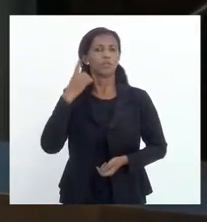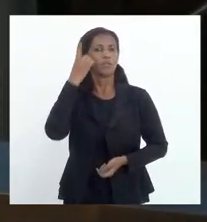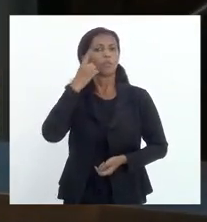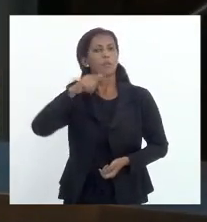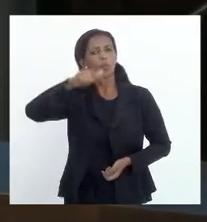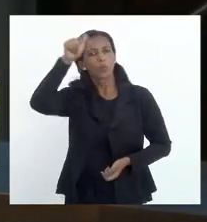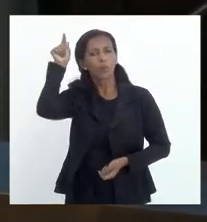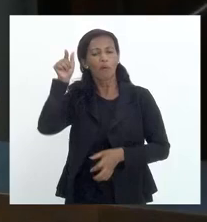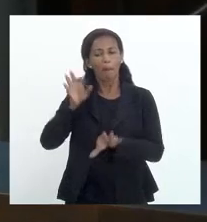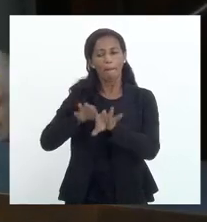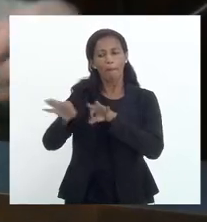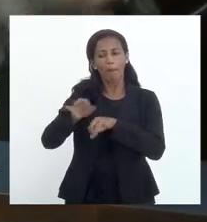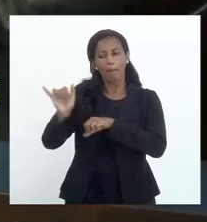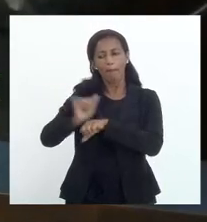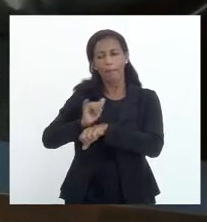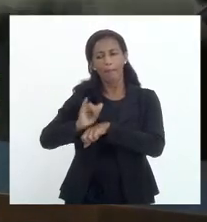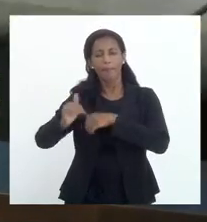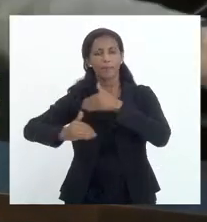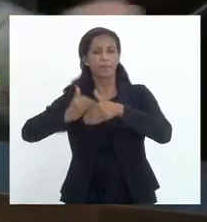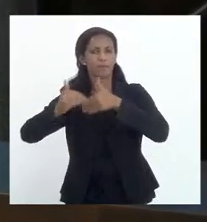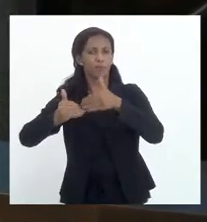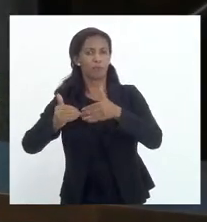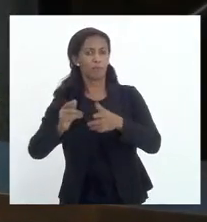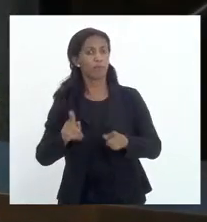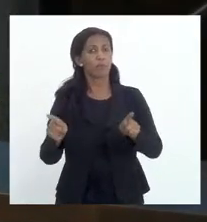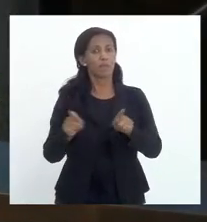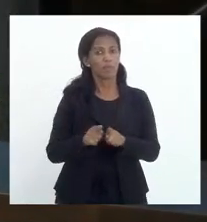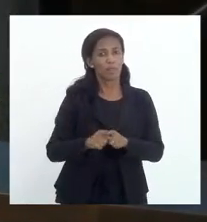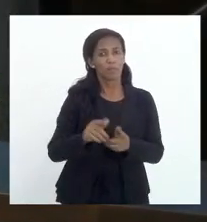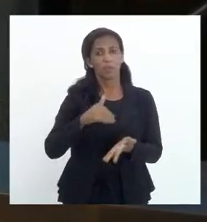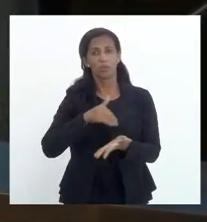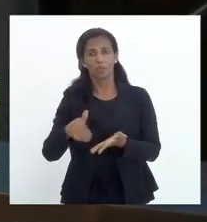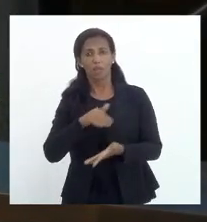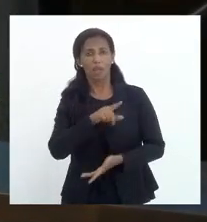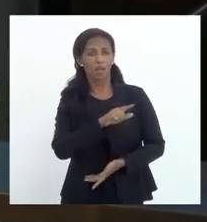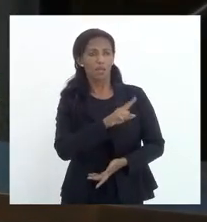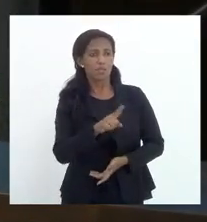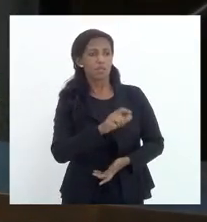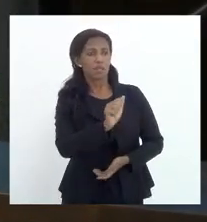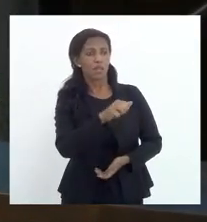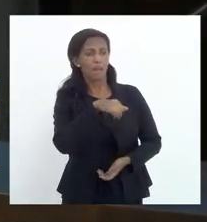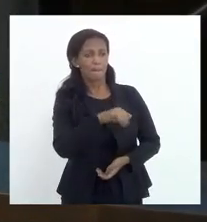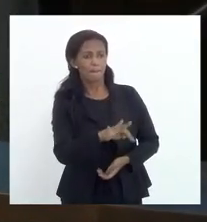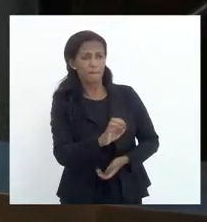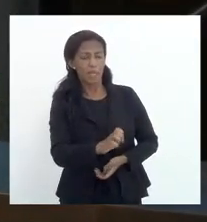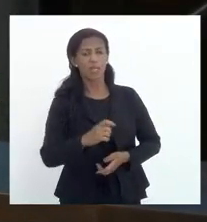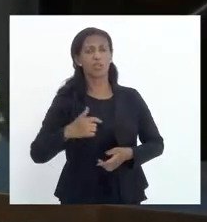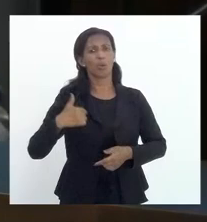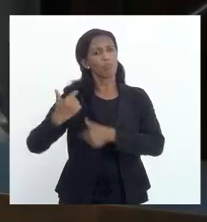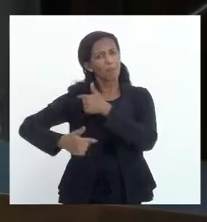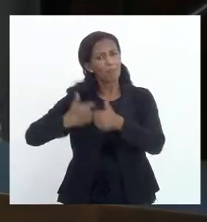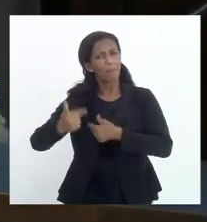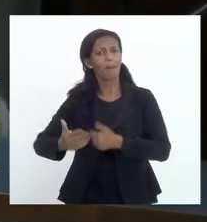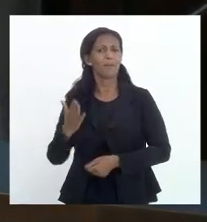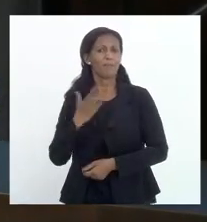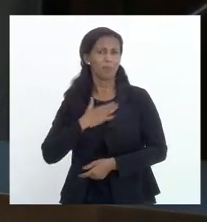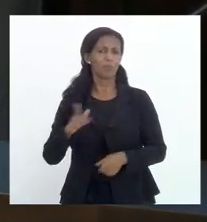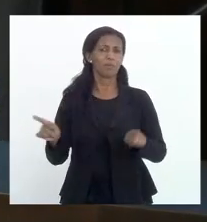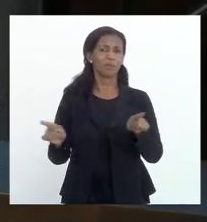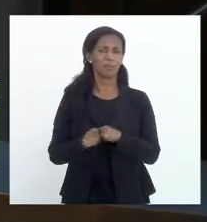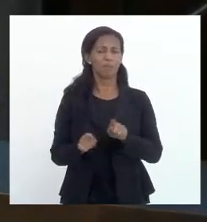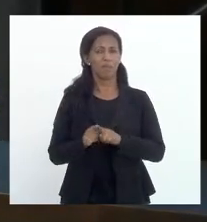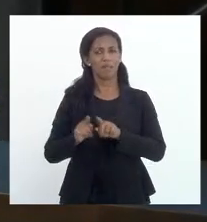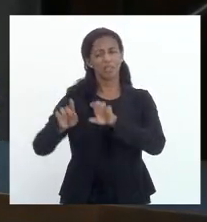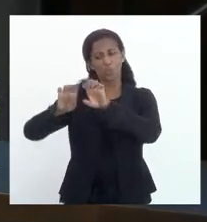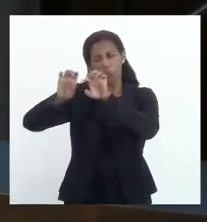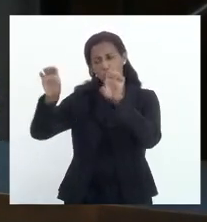sobre planejamento, desenvolvimento. É uma luta do secretário Zamit, uma luta minha também, da gente construir